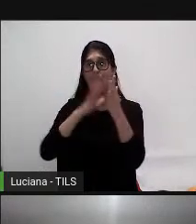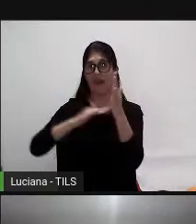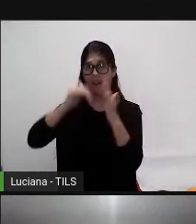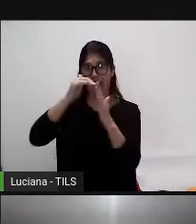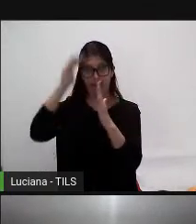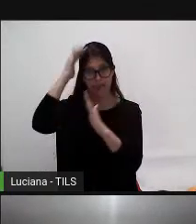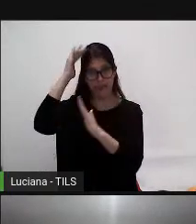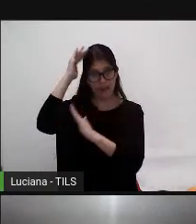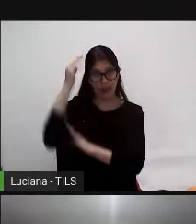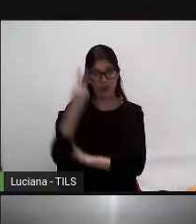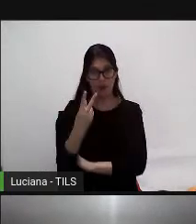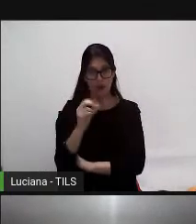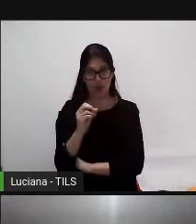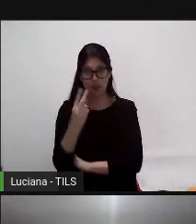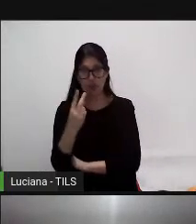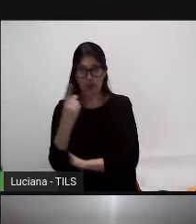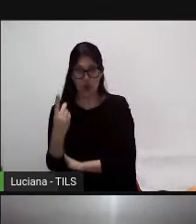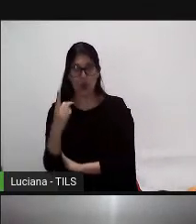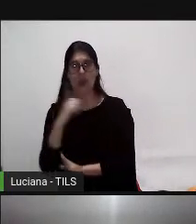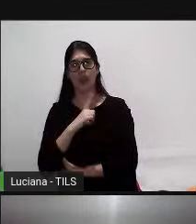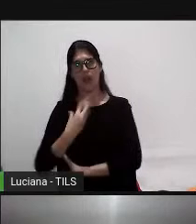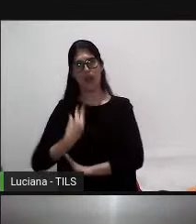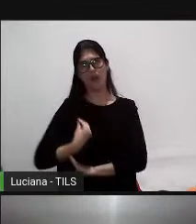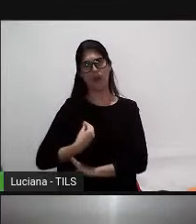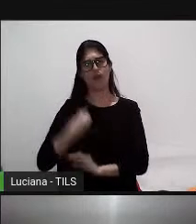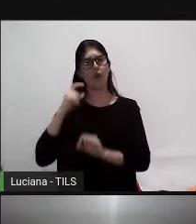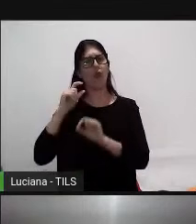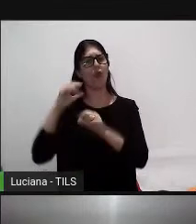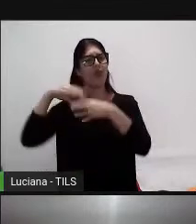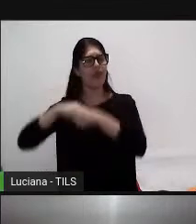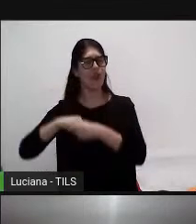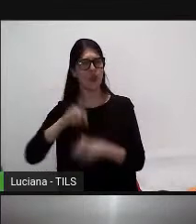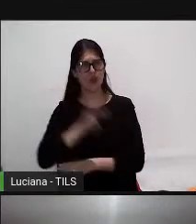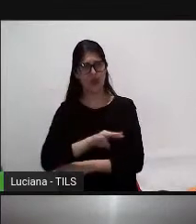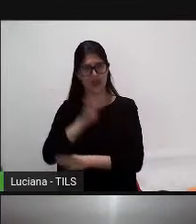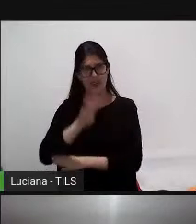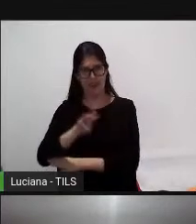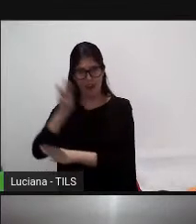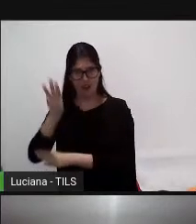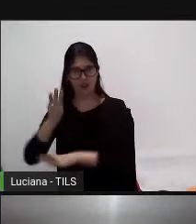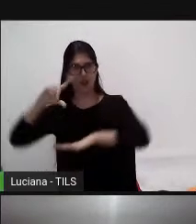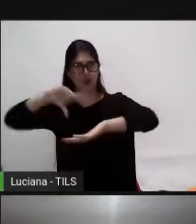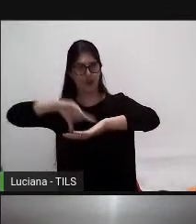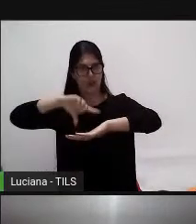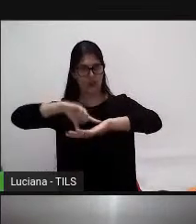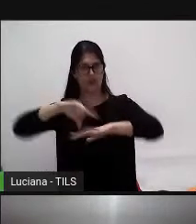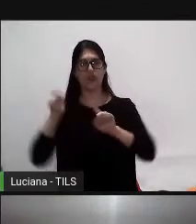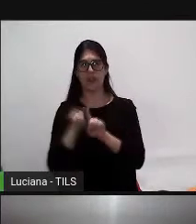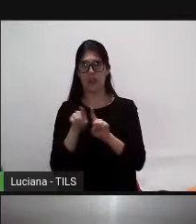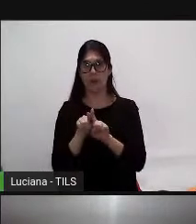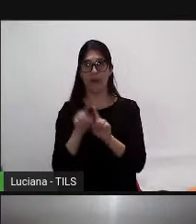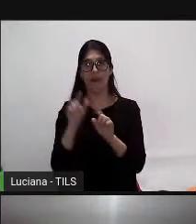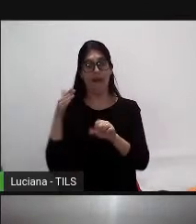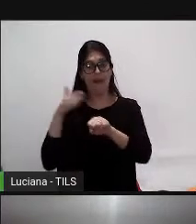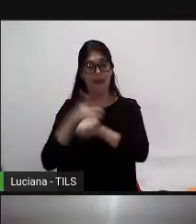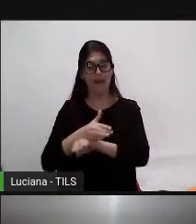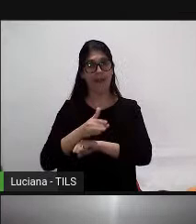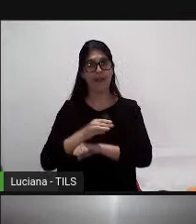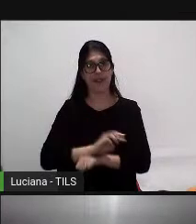ele pode ser encontrado também no site do nosso campus. Tá? Então, entra no site, vai